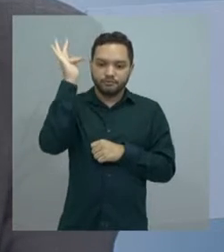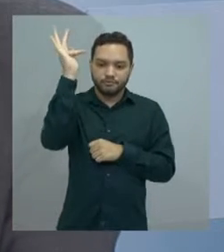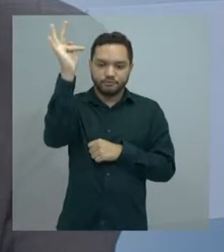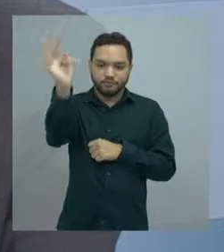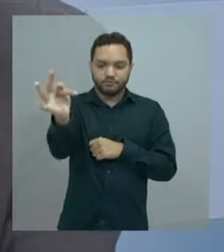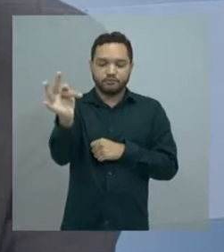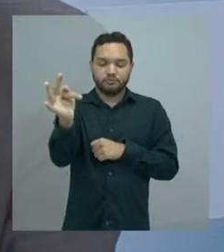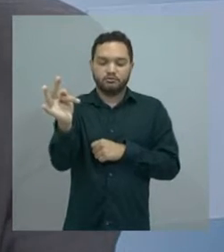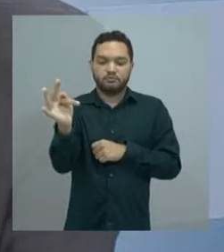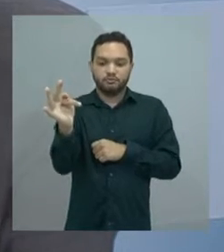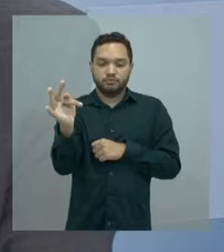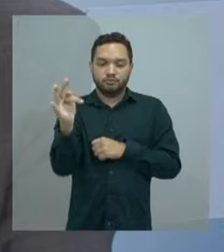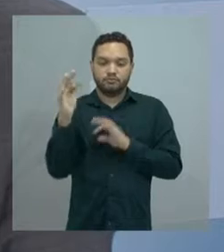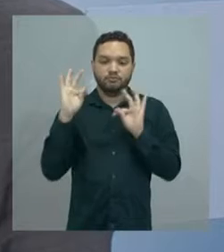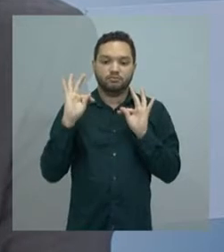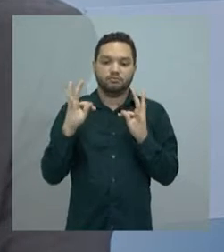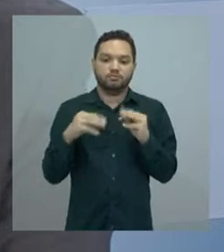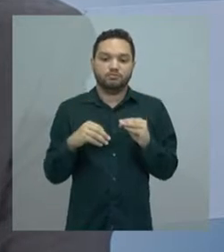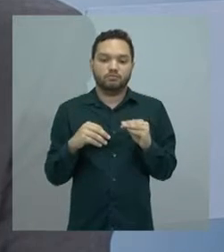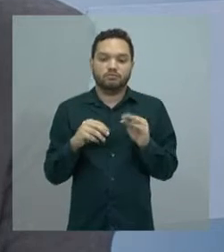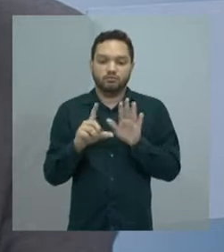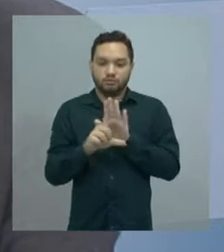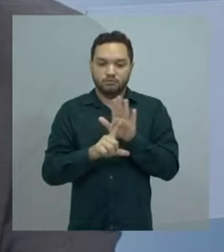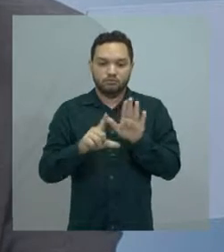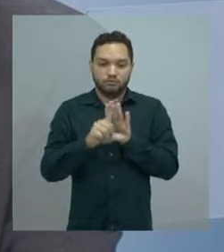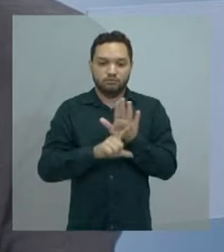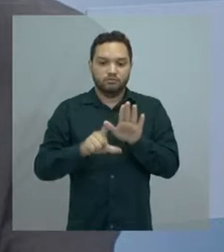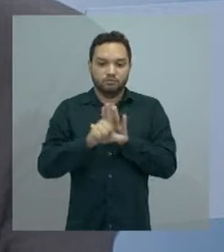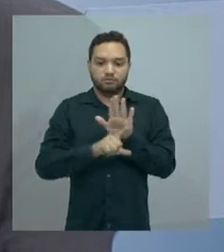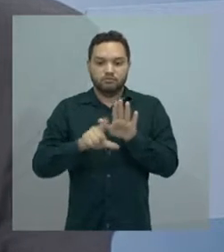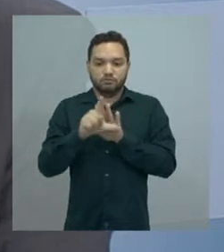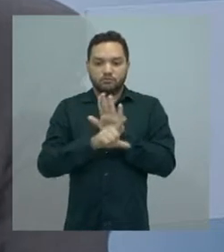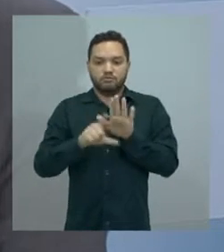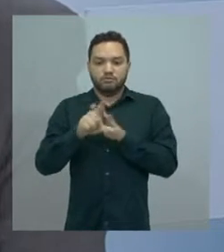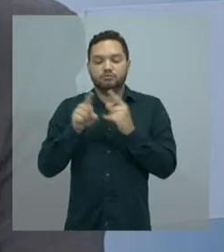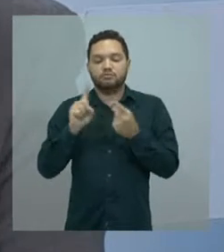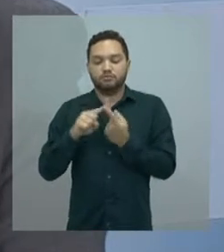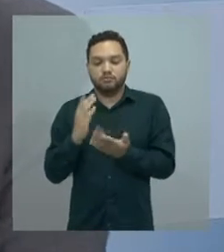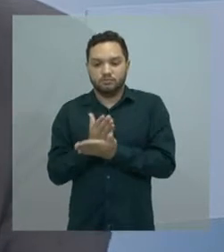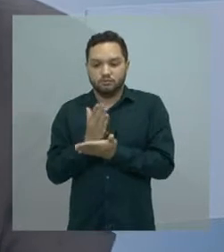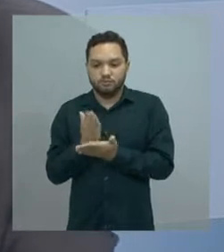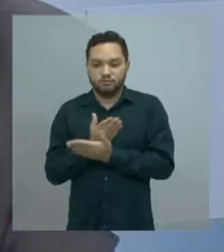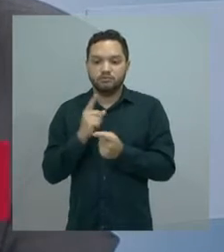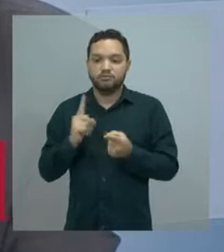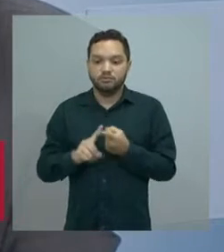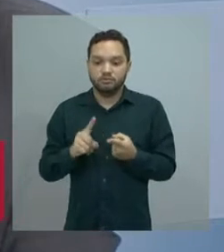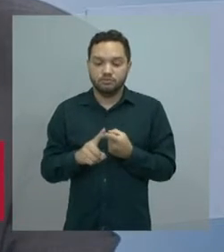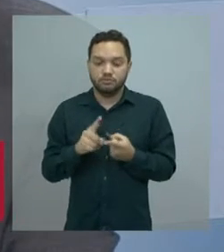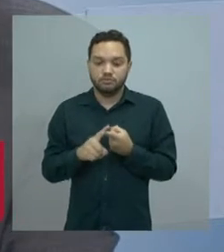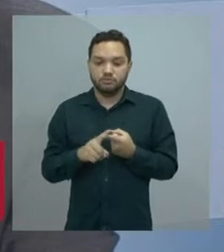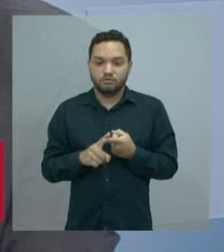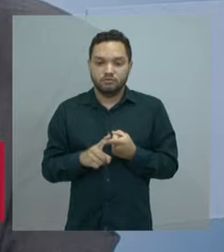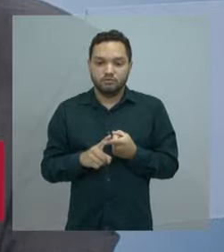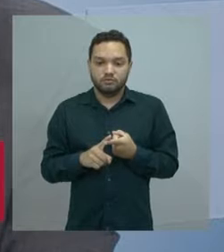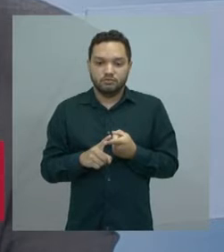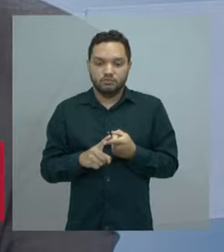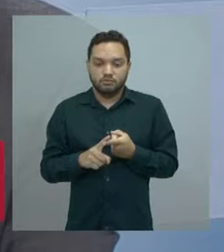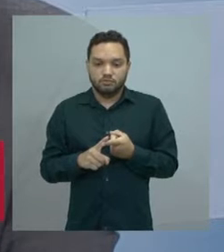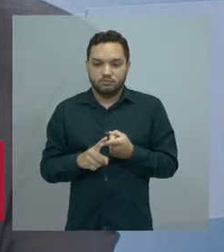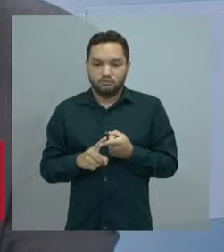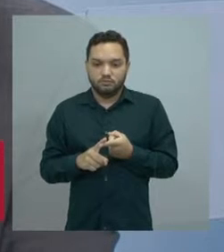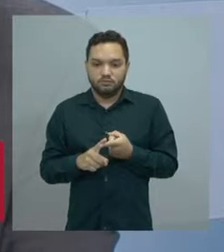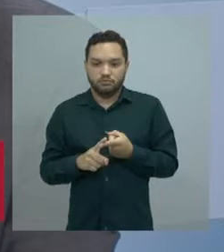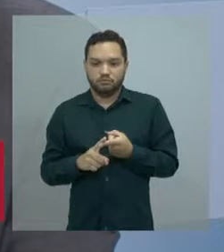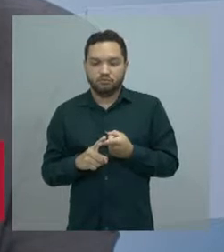digitalização, né, de toda a legislação, de todas as nossas obras autorais, como estamos retrocedendo aos 30 anos do